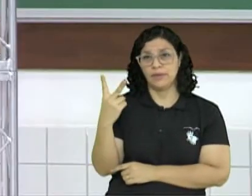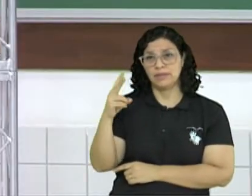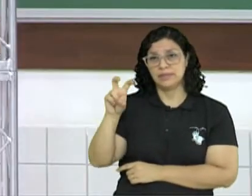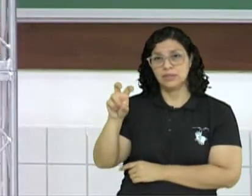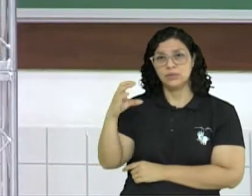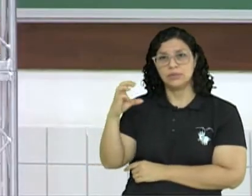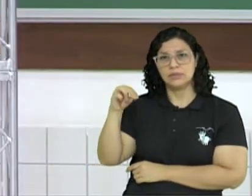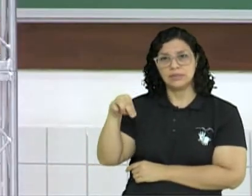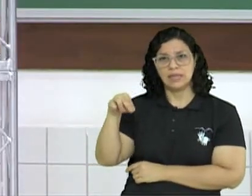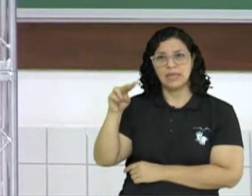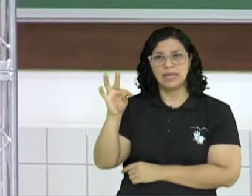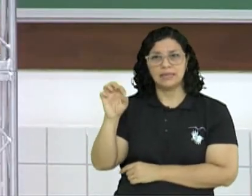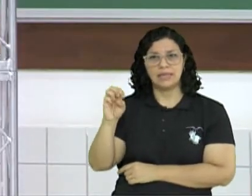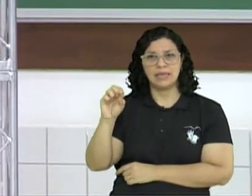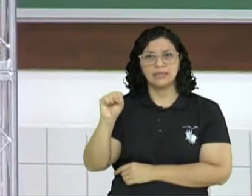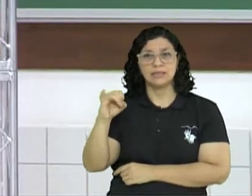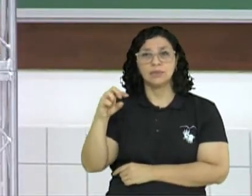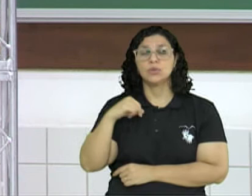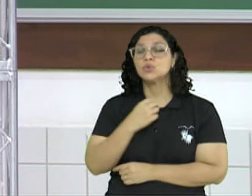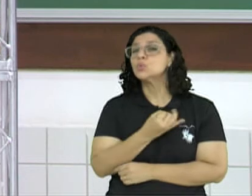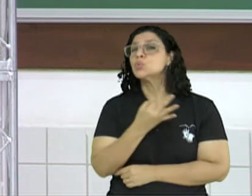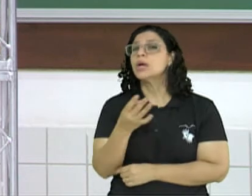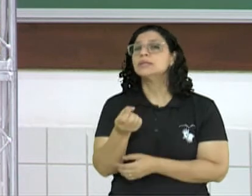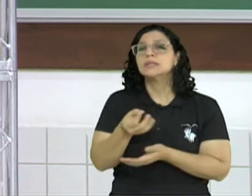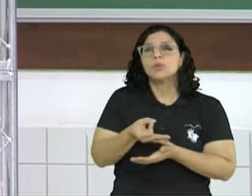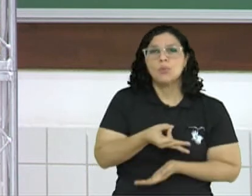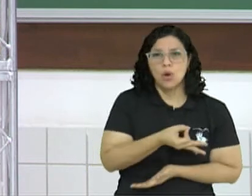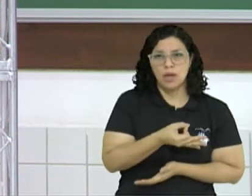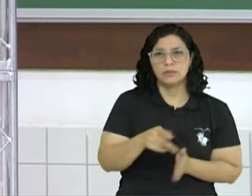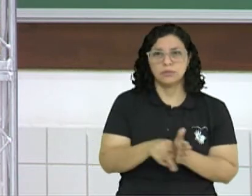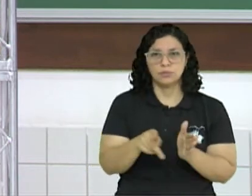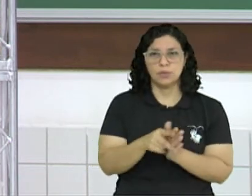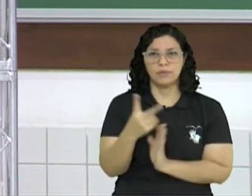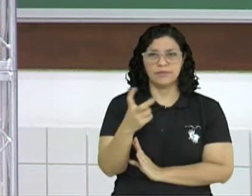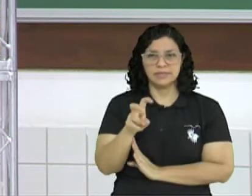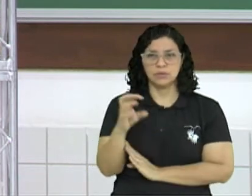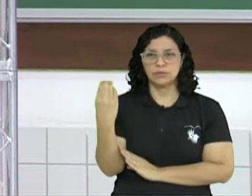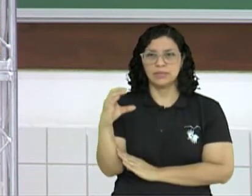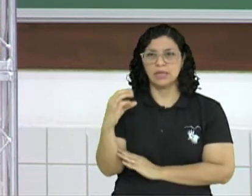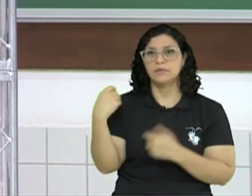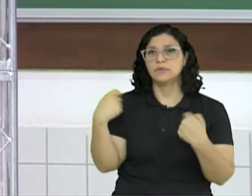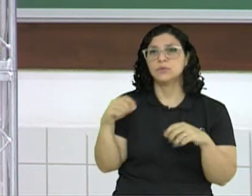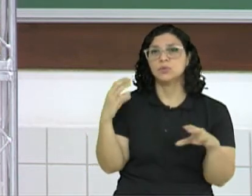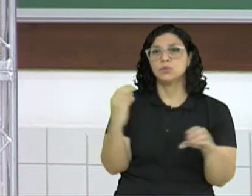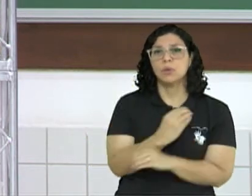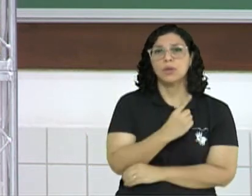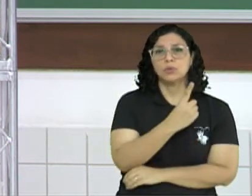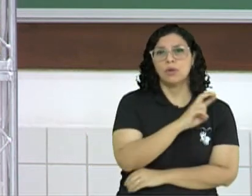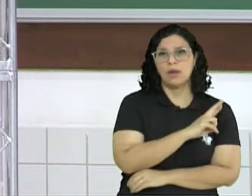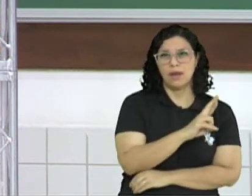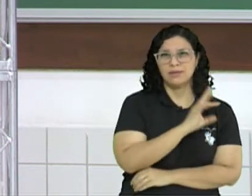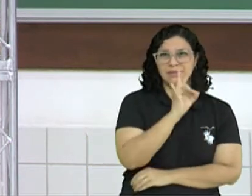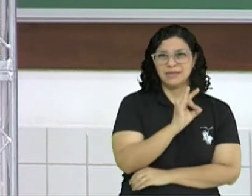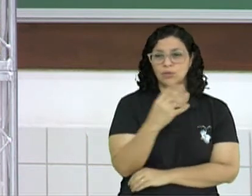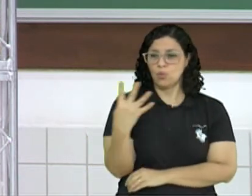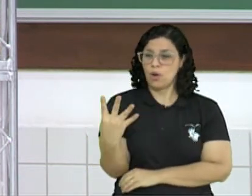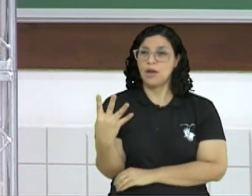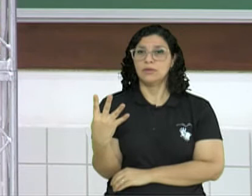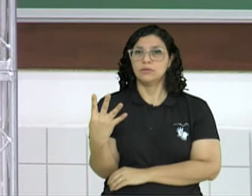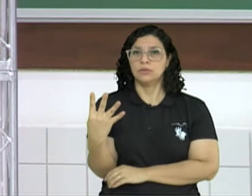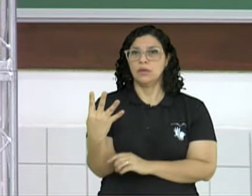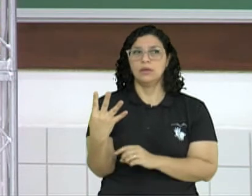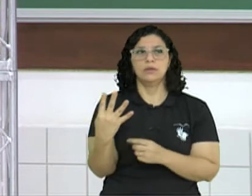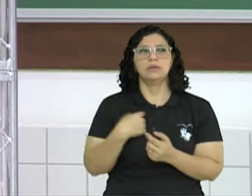Vamos pensar em dinheiro? Quantas moedas de 25 centavos eu preciso para fazer R$1? 4 moedas. Ou seja, se eu